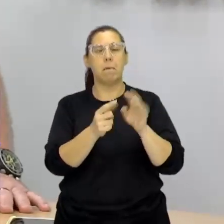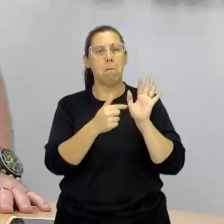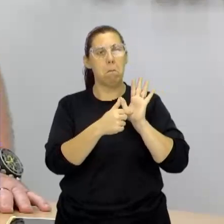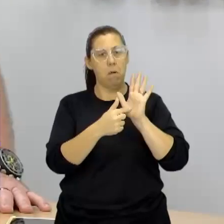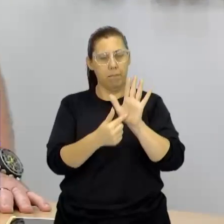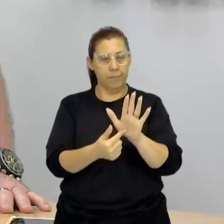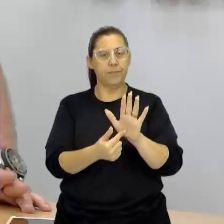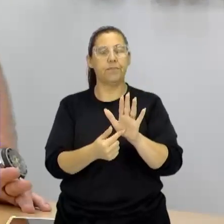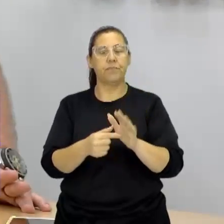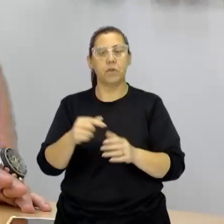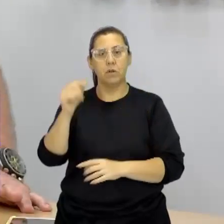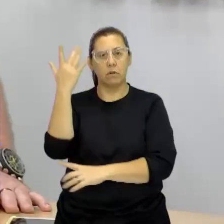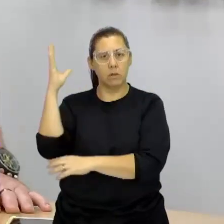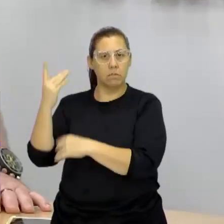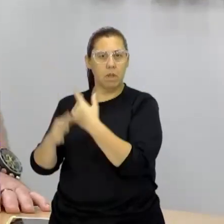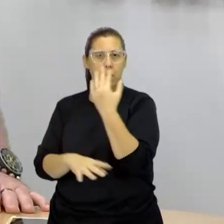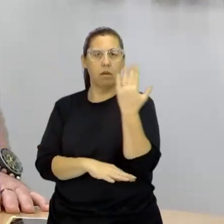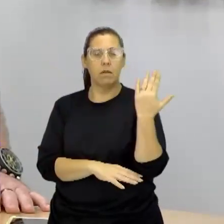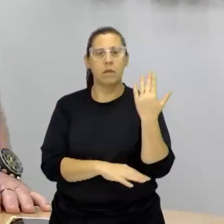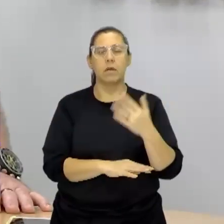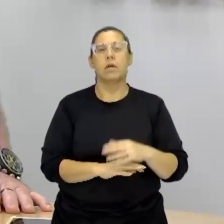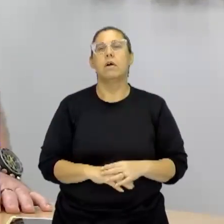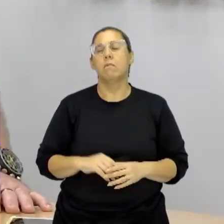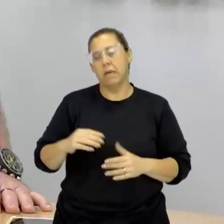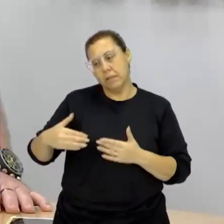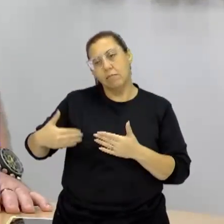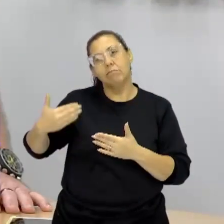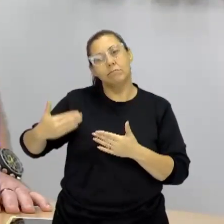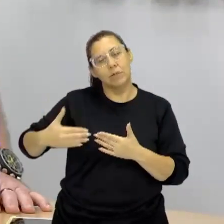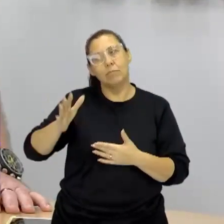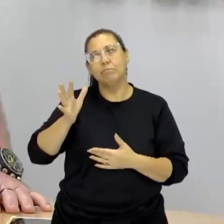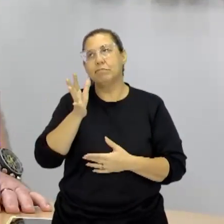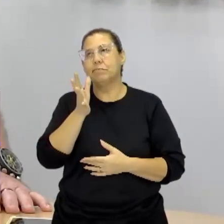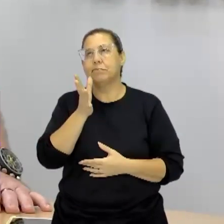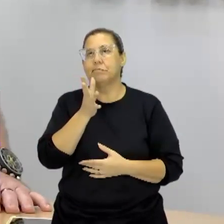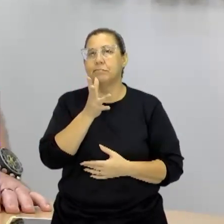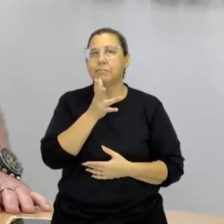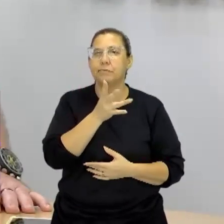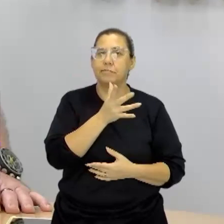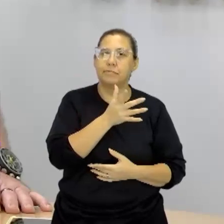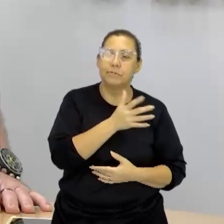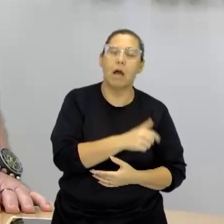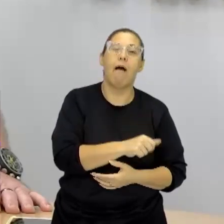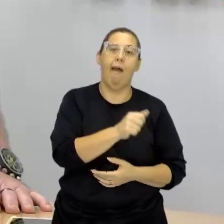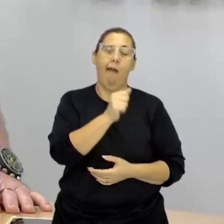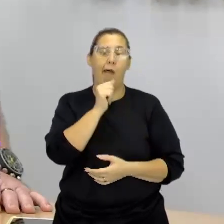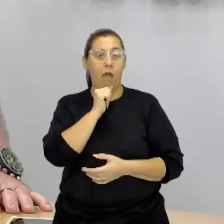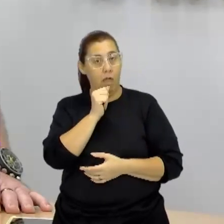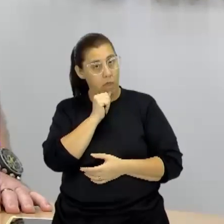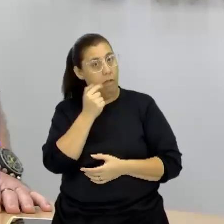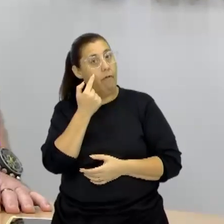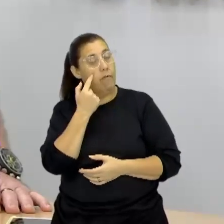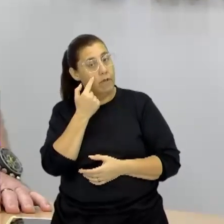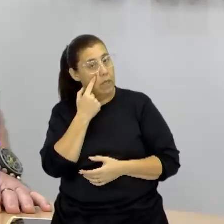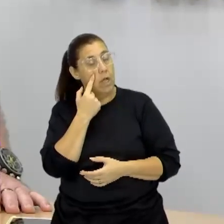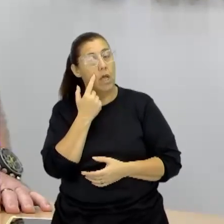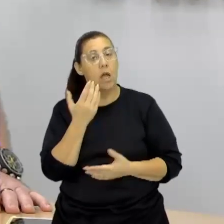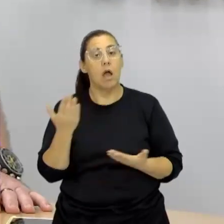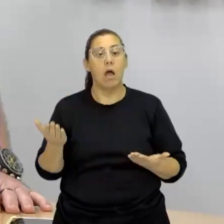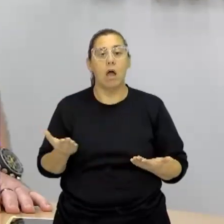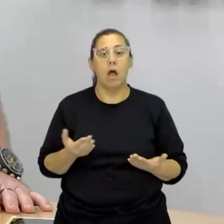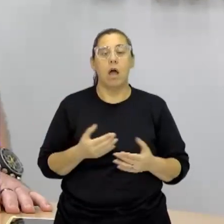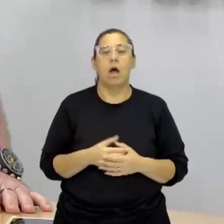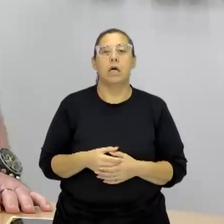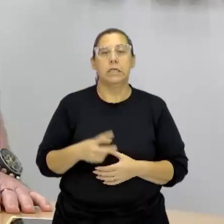o meio ambiente, né? Mas é um processo aí lento, né? Apesar de ter aí, né, se a gente considerar Estocolmo aí, em torno